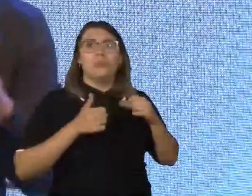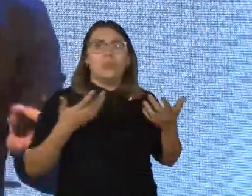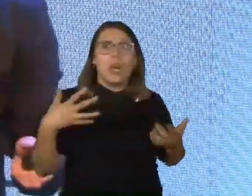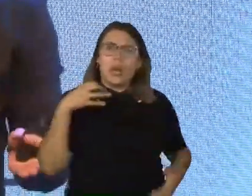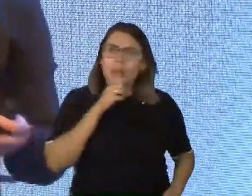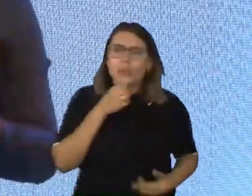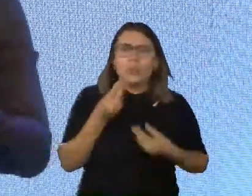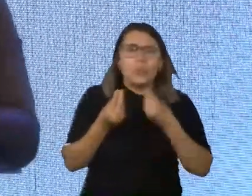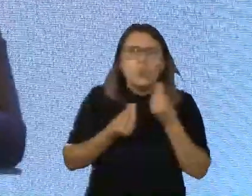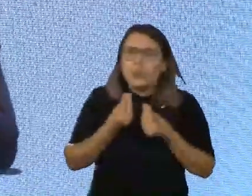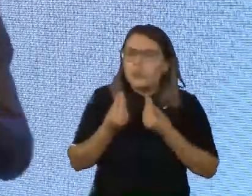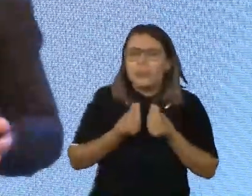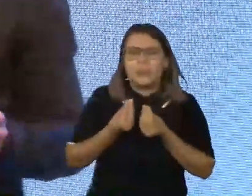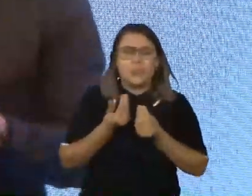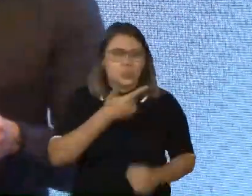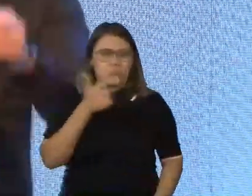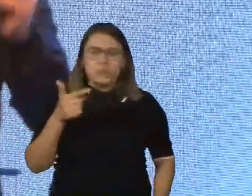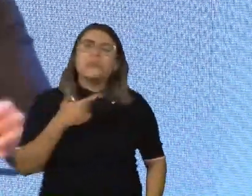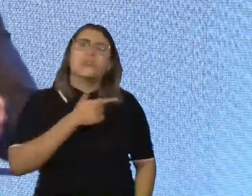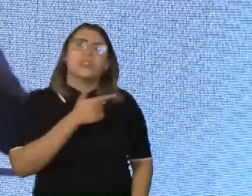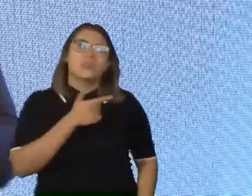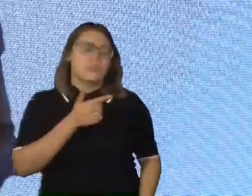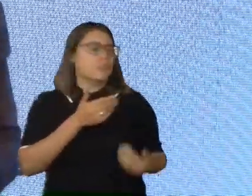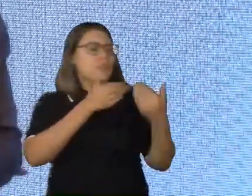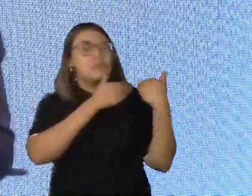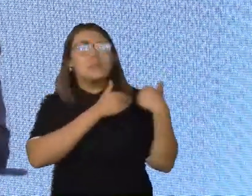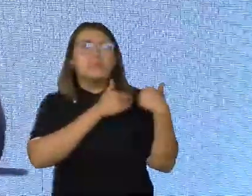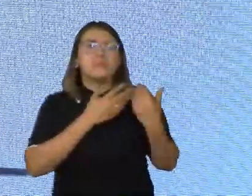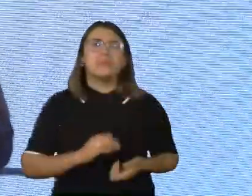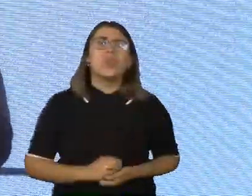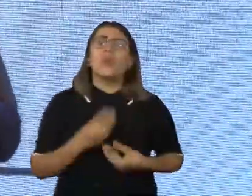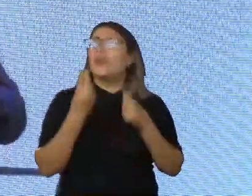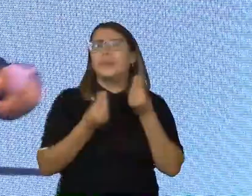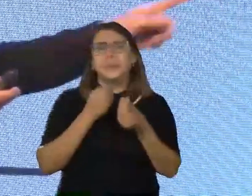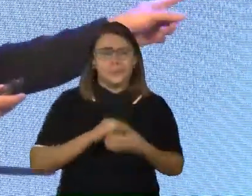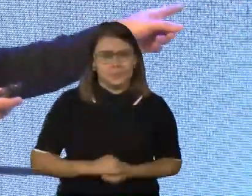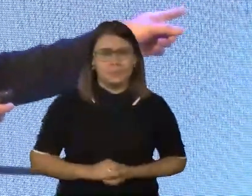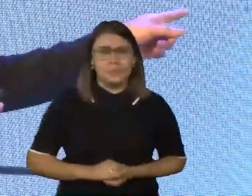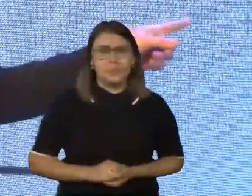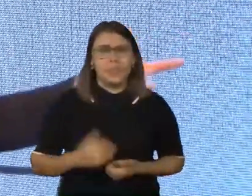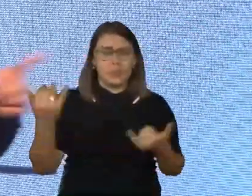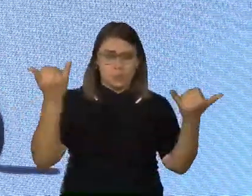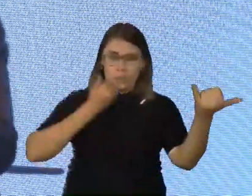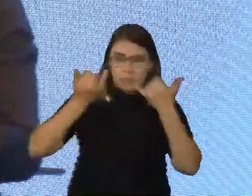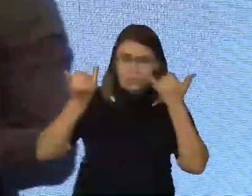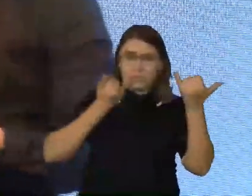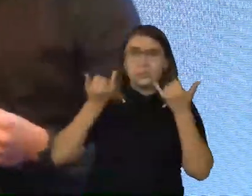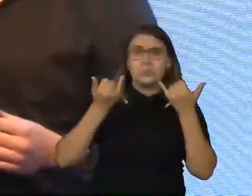que as pessoas com deficiência não têm o mesmo espaço, que mude da noite para o dia. E quando essa informação vem de um pai,